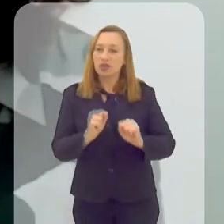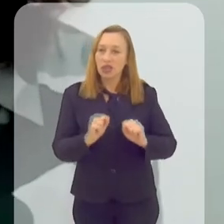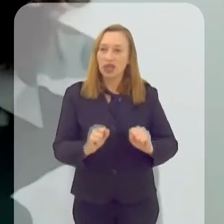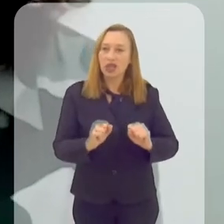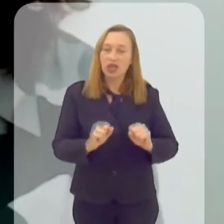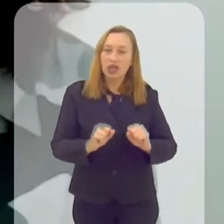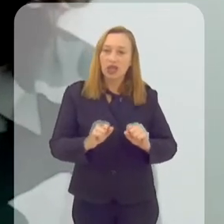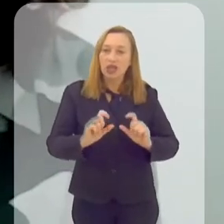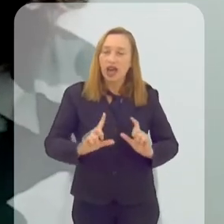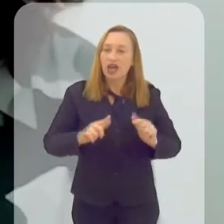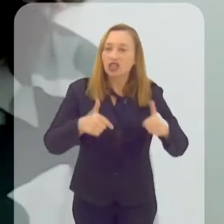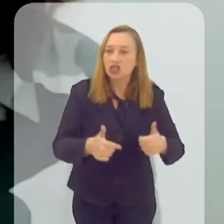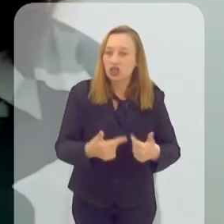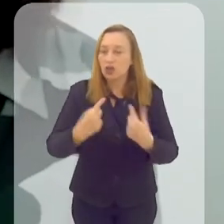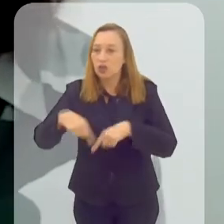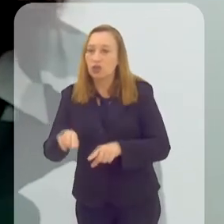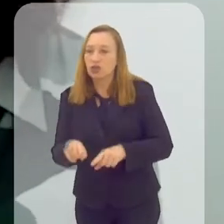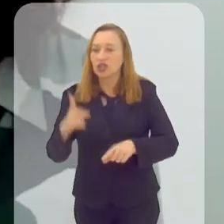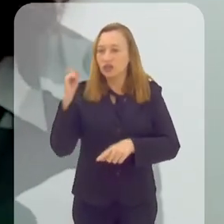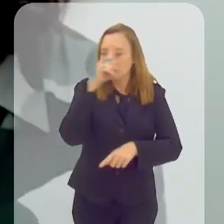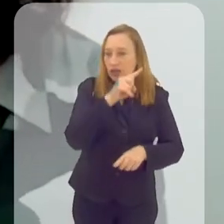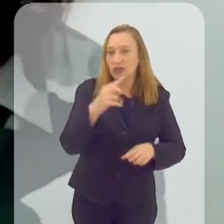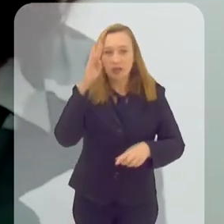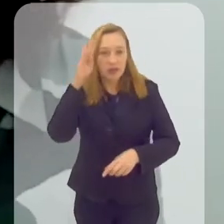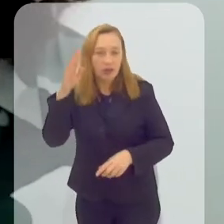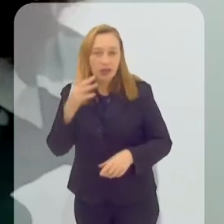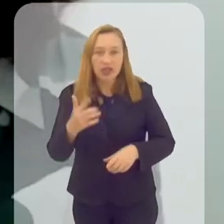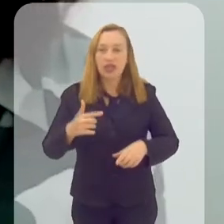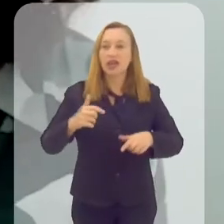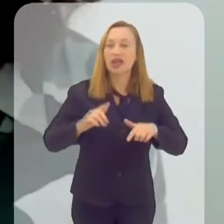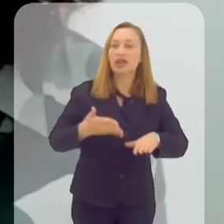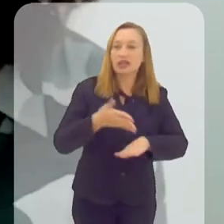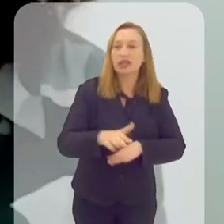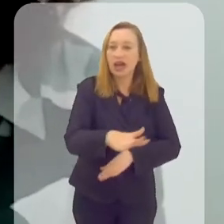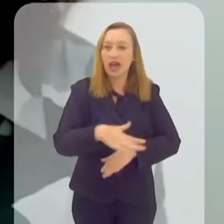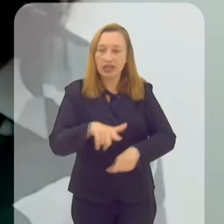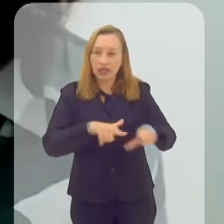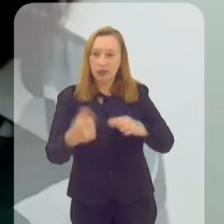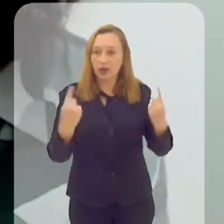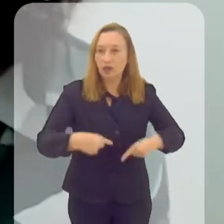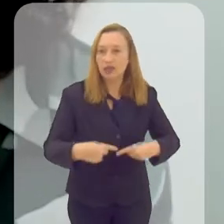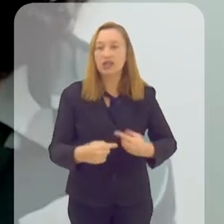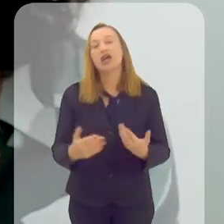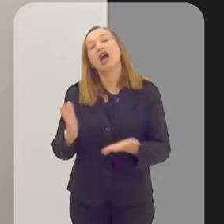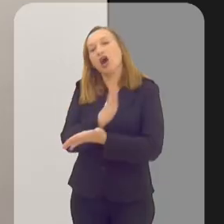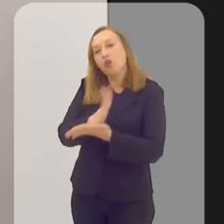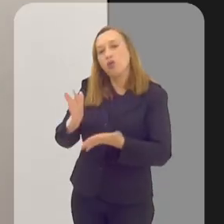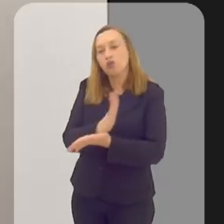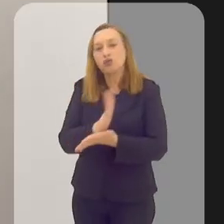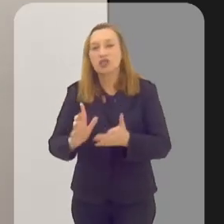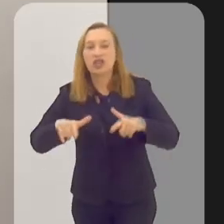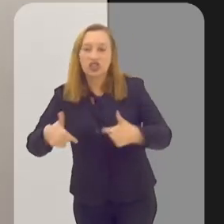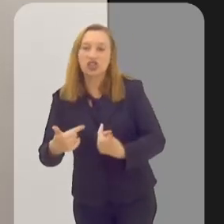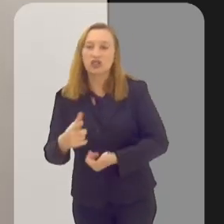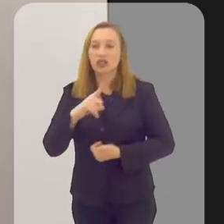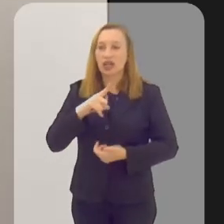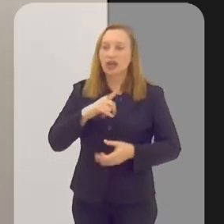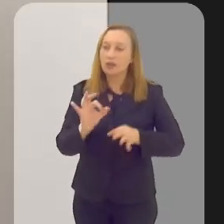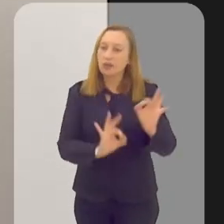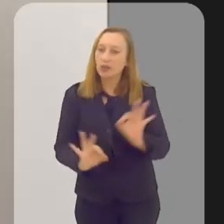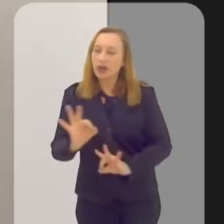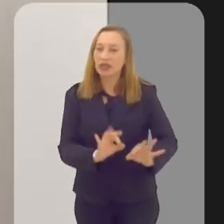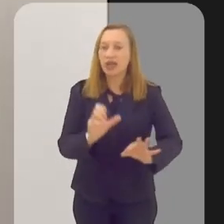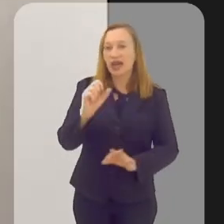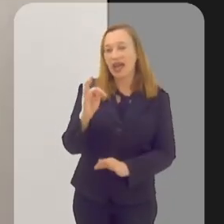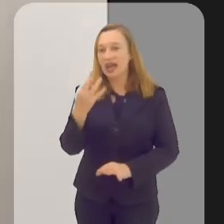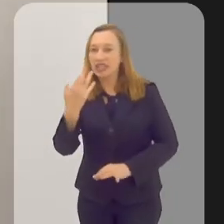para poder enfrentar as dificuldades, principalmente entrar no mercado, né, e se tornarem competitivas? Eu acho que existem algumas ações. Eu acho